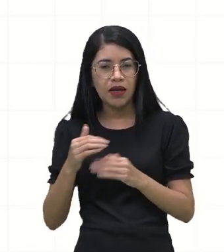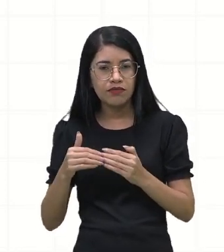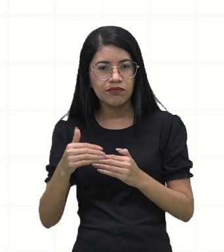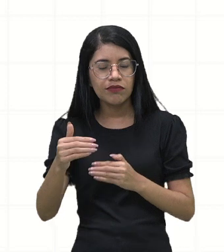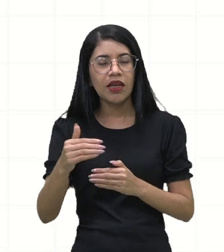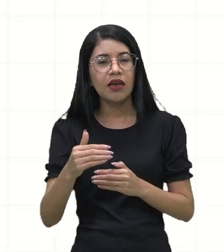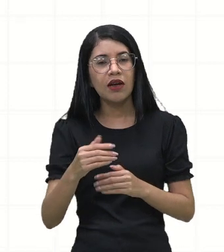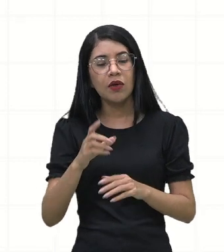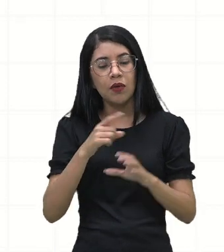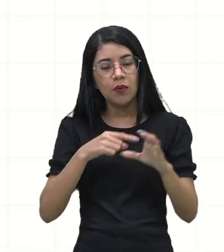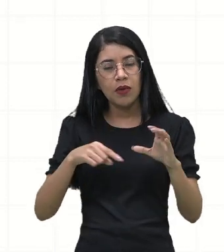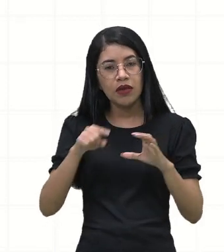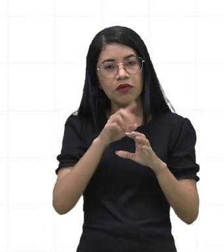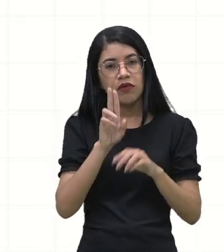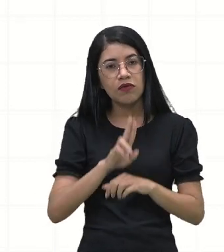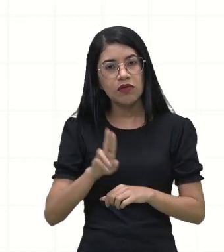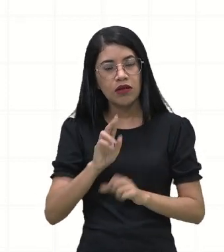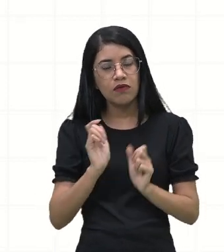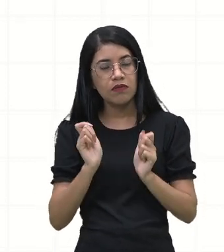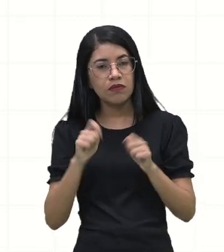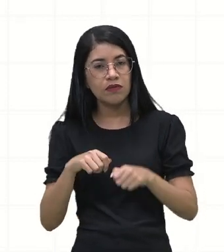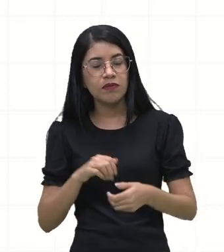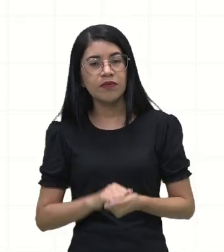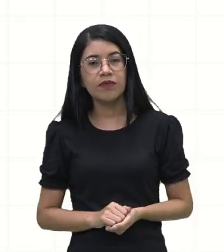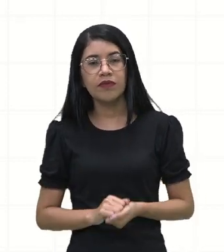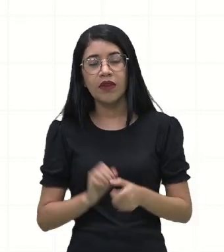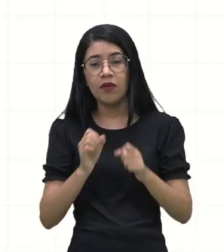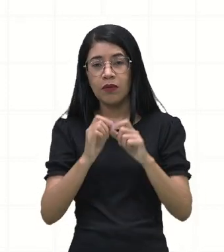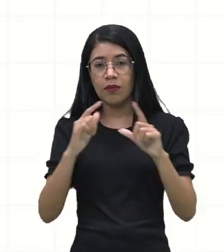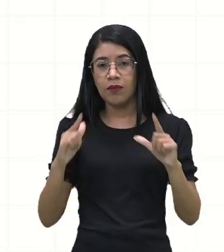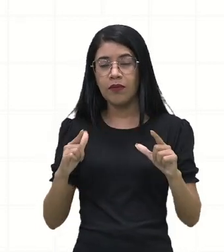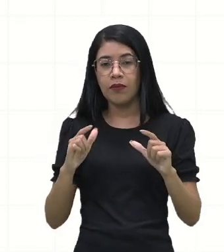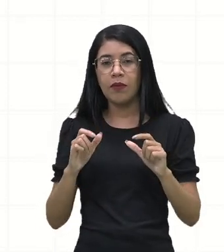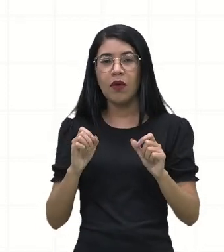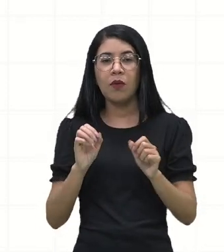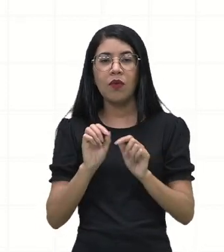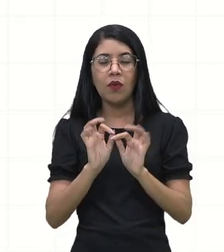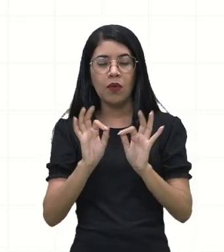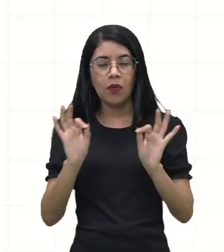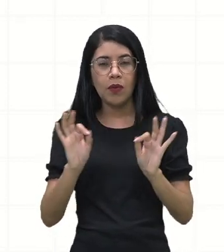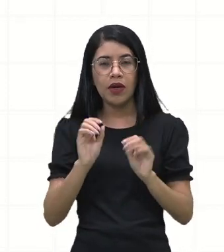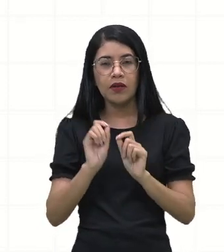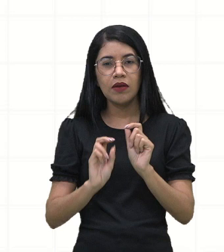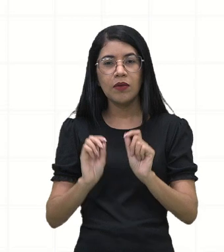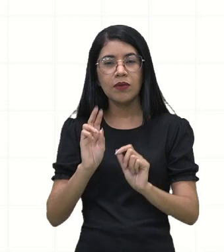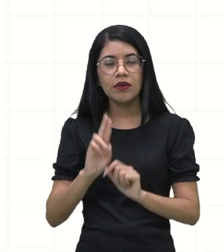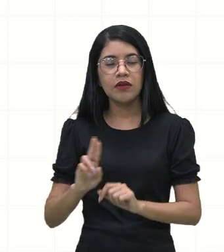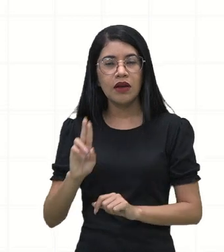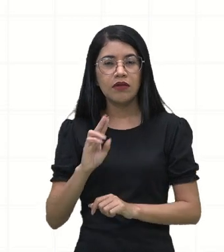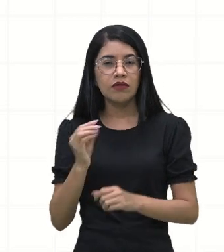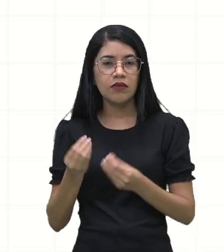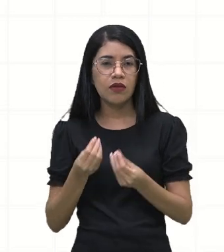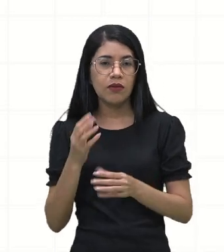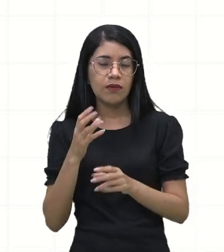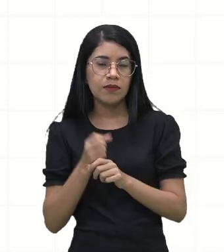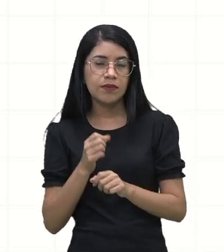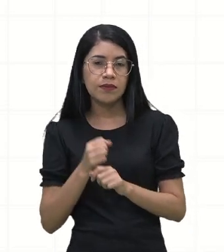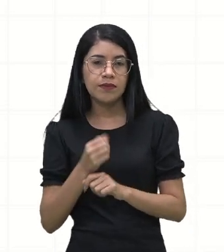Tá? A fórmula para o comprimento da circunferência de um círculo é dada por... Então, nós temos